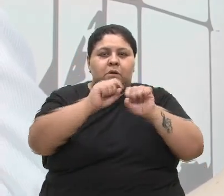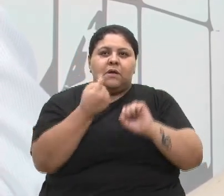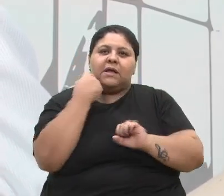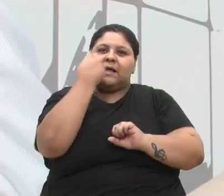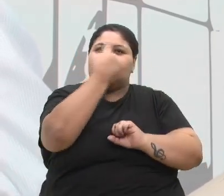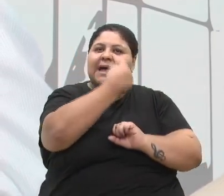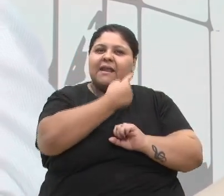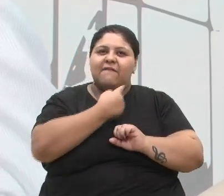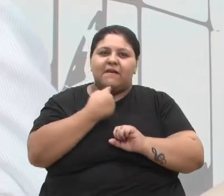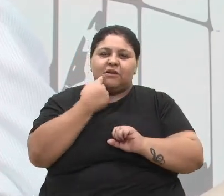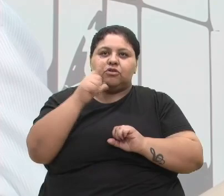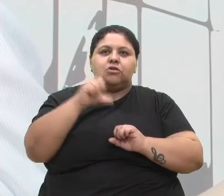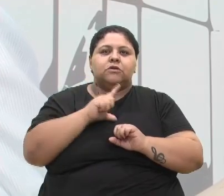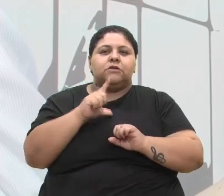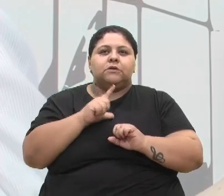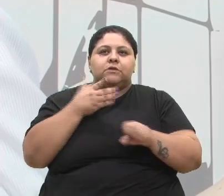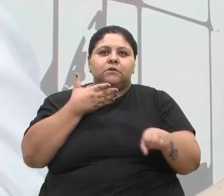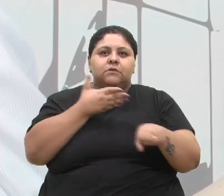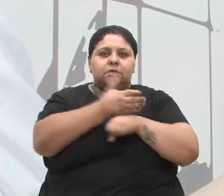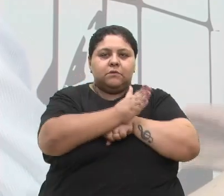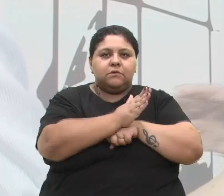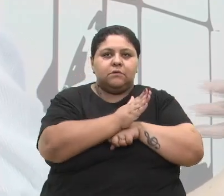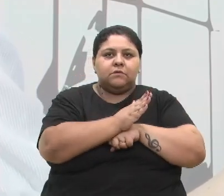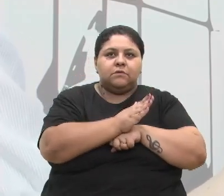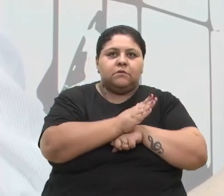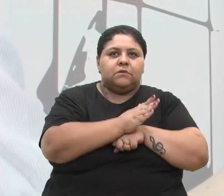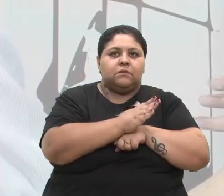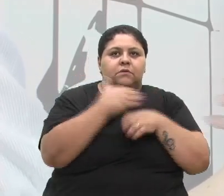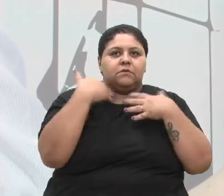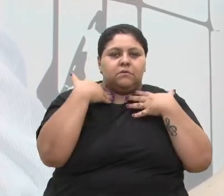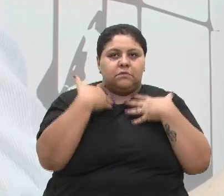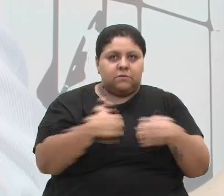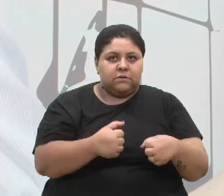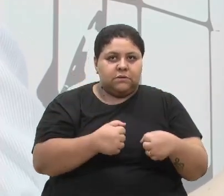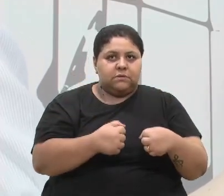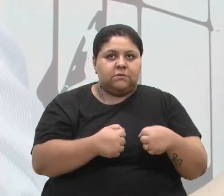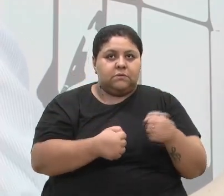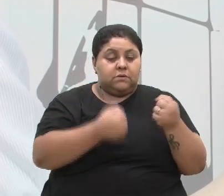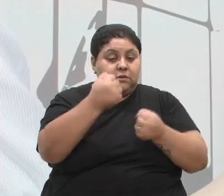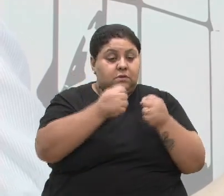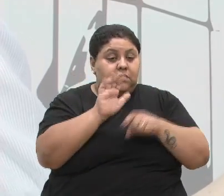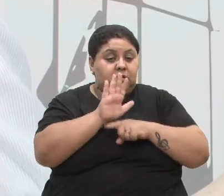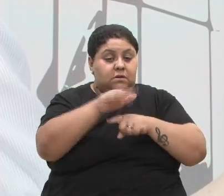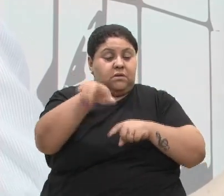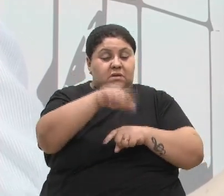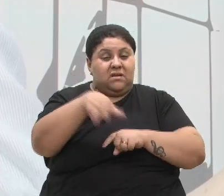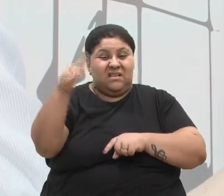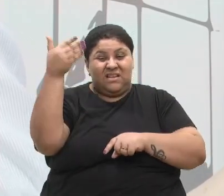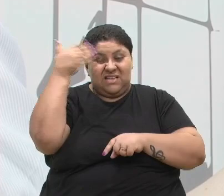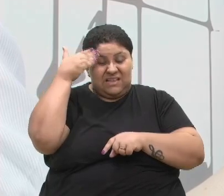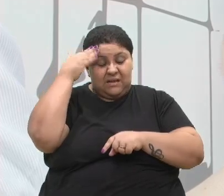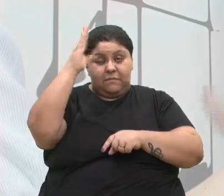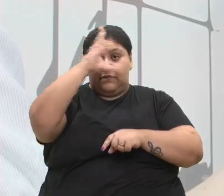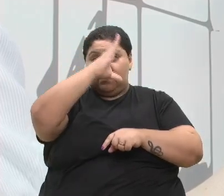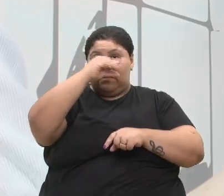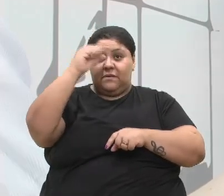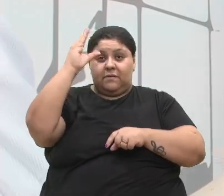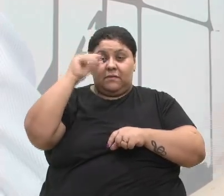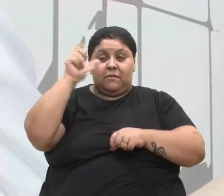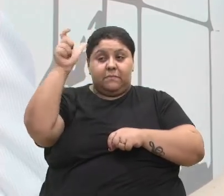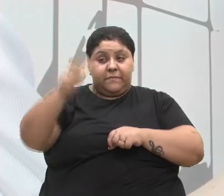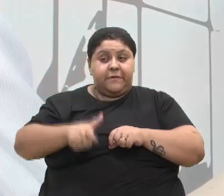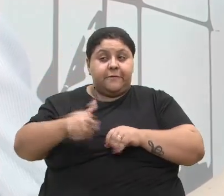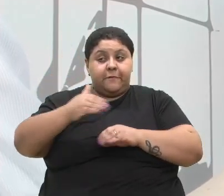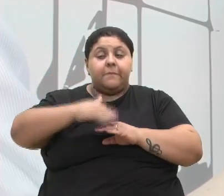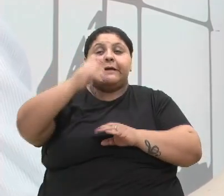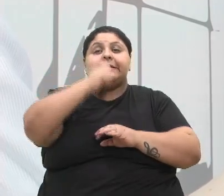aí a participação da Secretaria de Trânsito, né? Ajudando, principalmente porque a gente sabe que tem adolescentes, pessoas com mais idade, né,